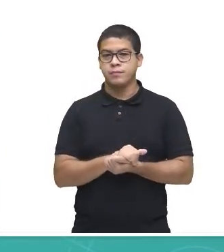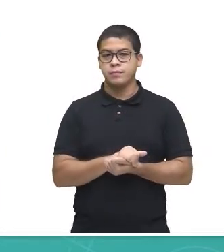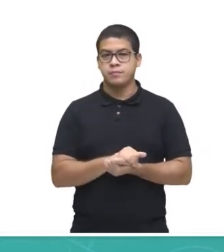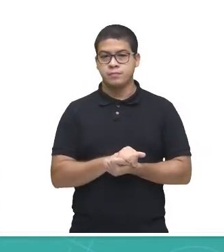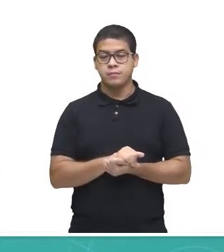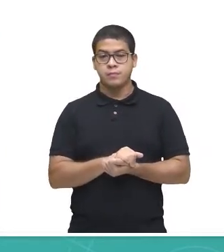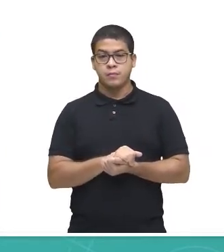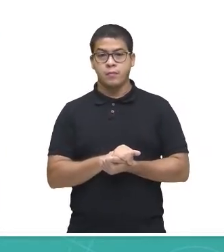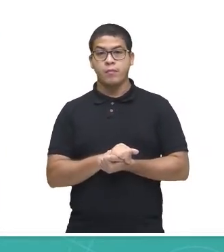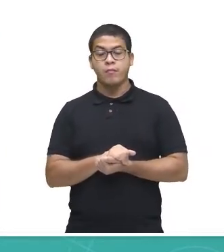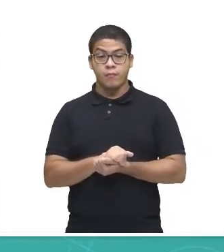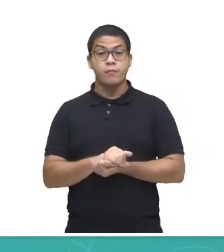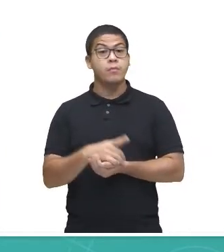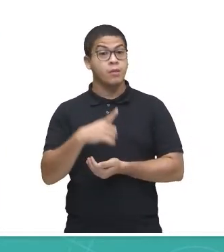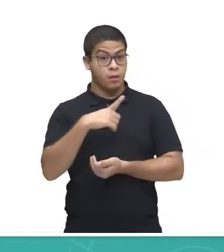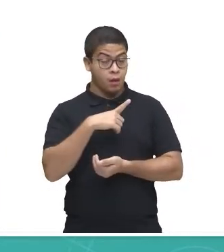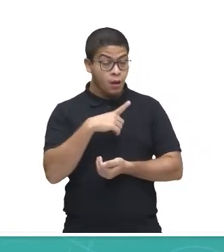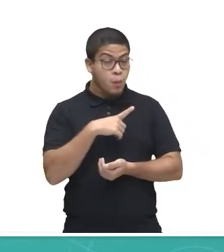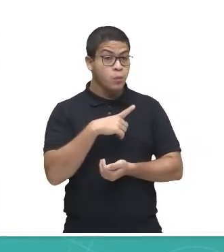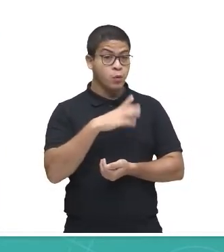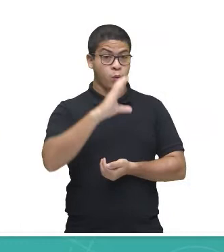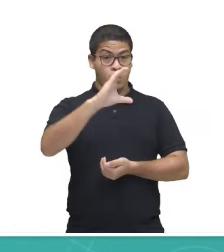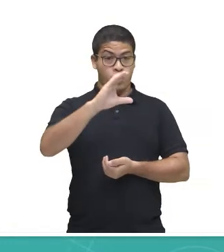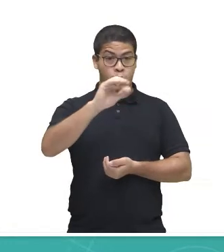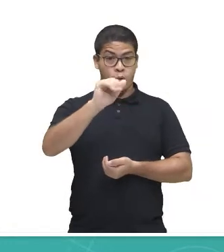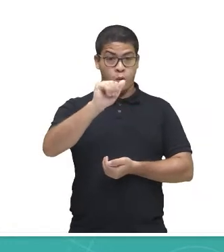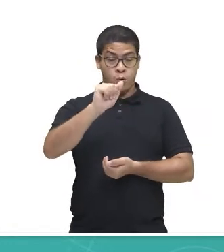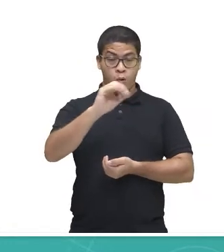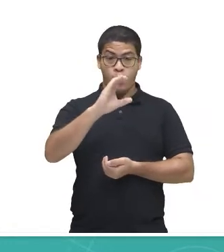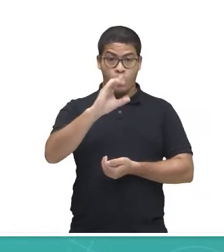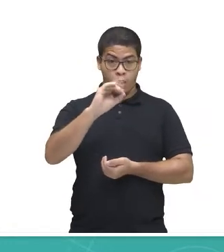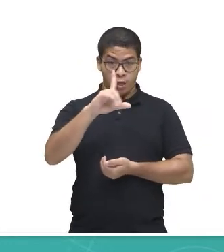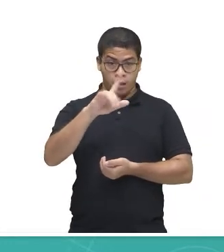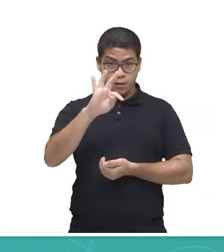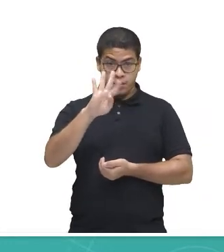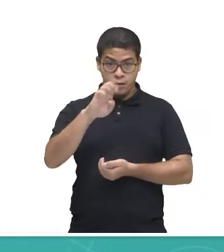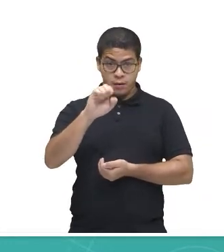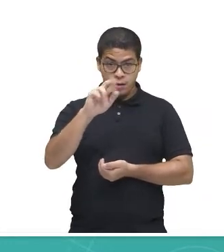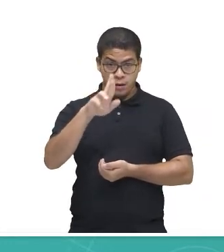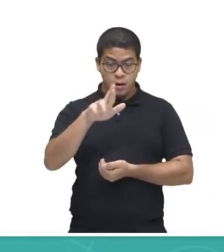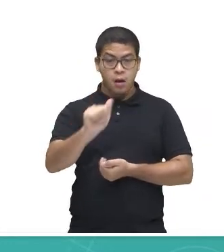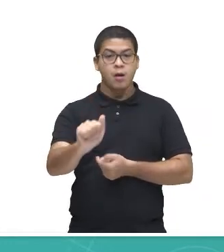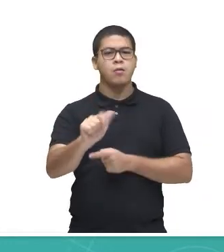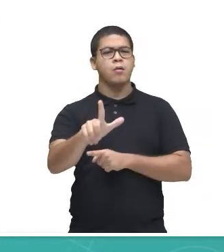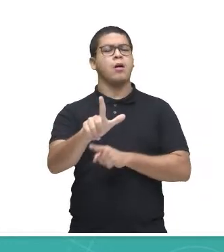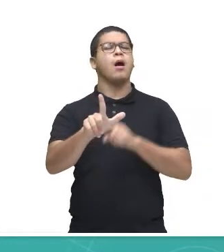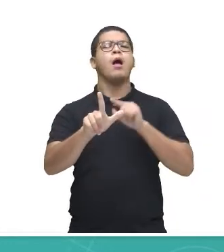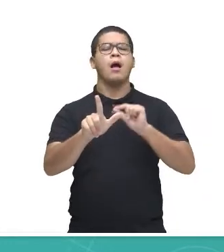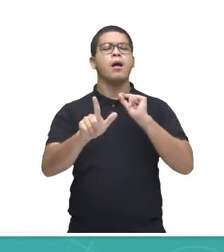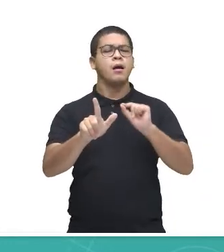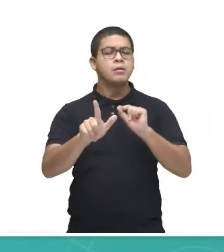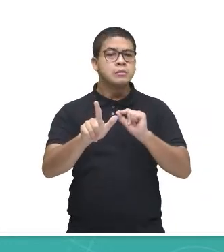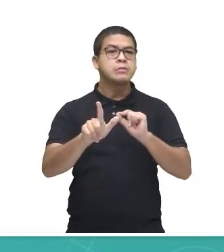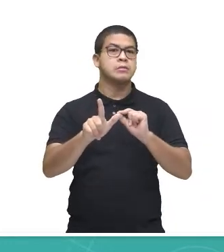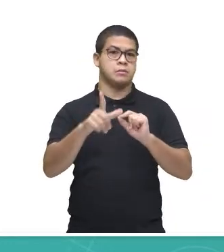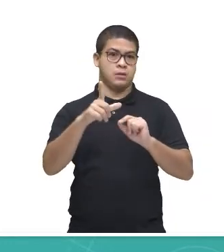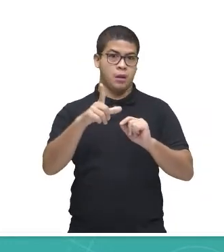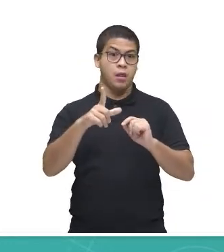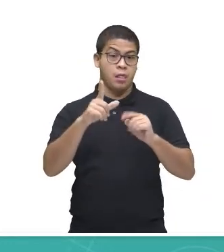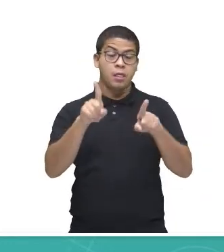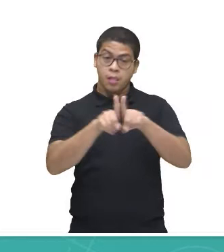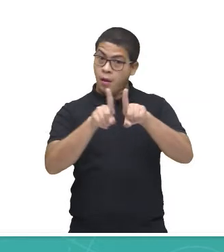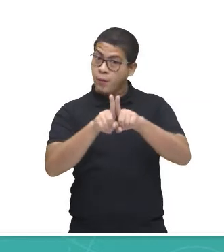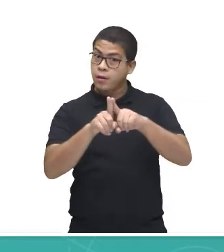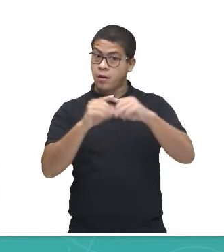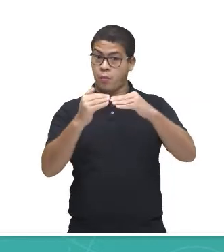Nós temos aqui os colaterais internos, certo? A mesma ideia também vale para os colaterais externos.